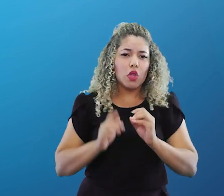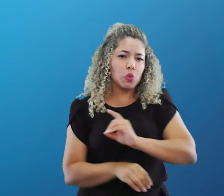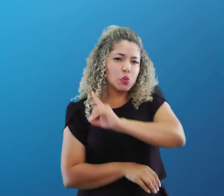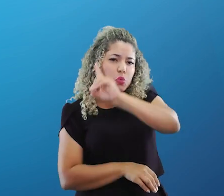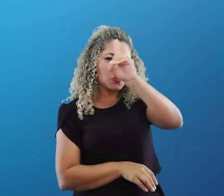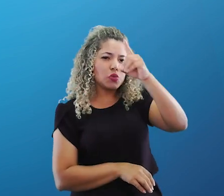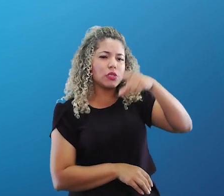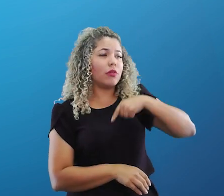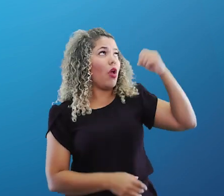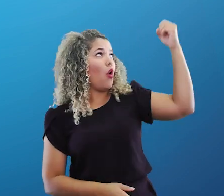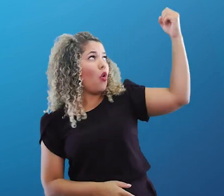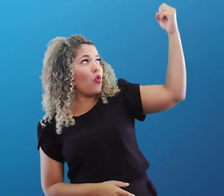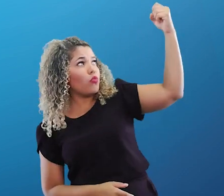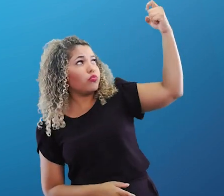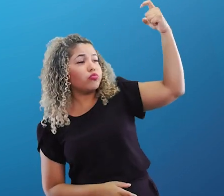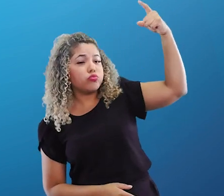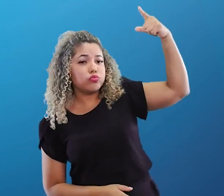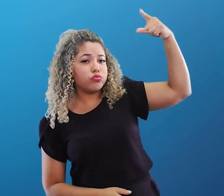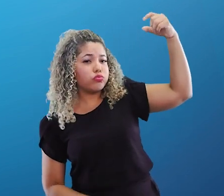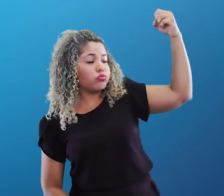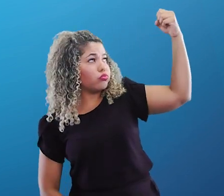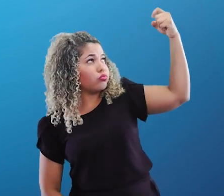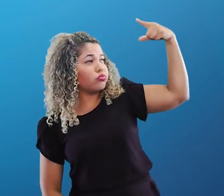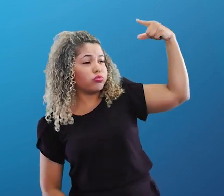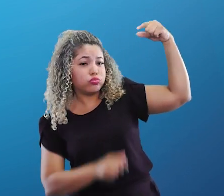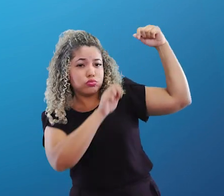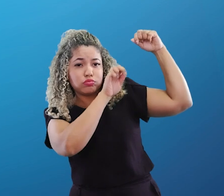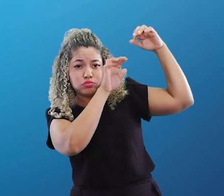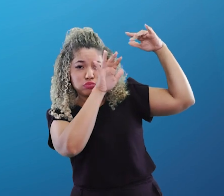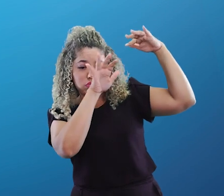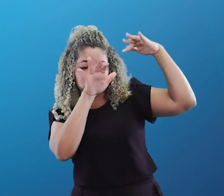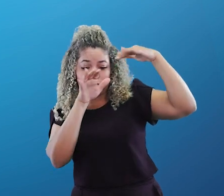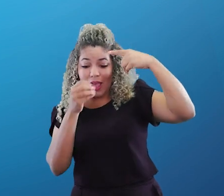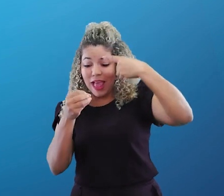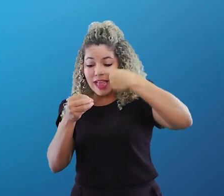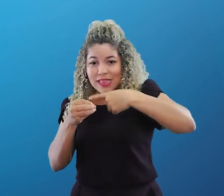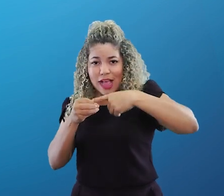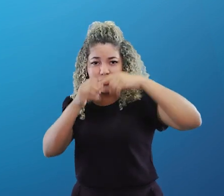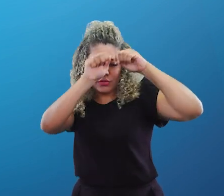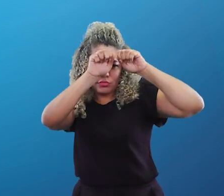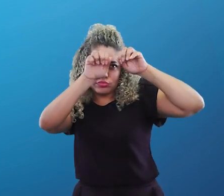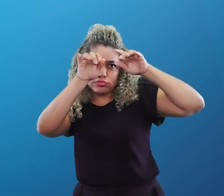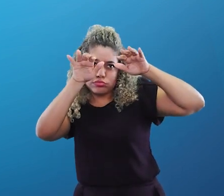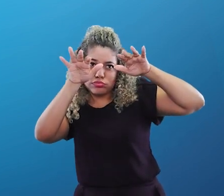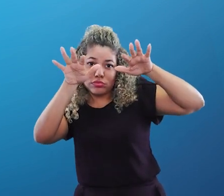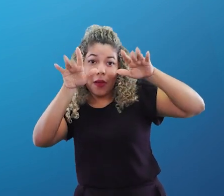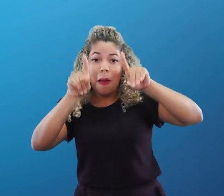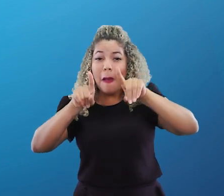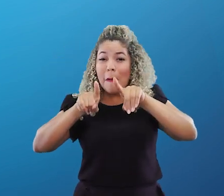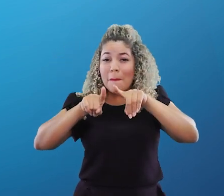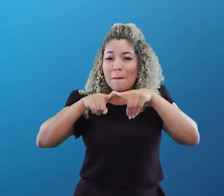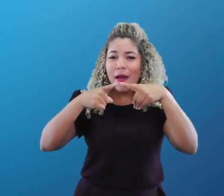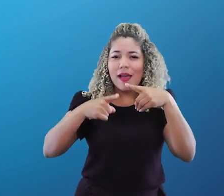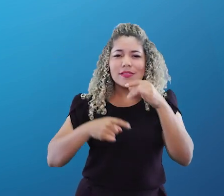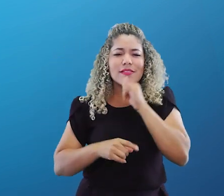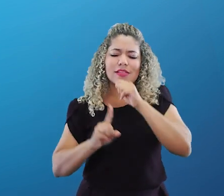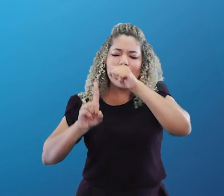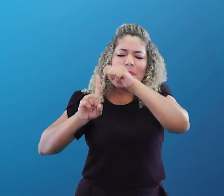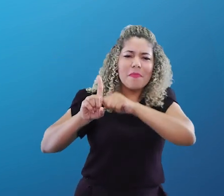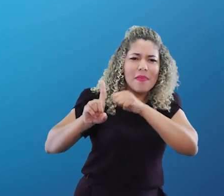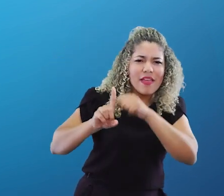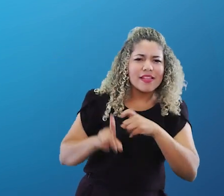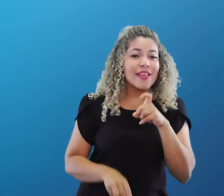temos o calor irradiado do sol até as cidades. Esse calor é dissipado, porém em épocas mais